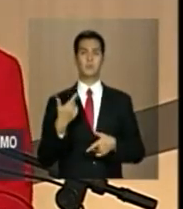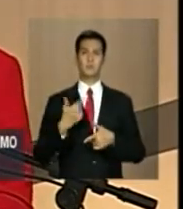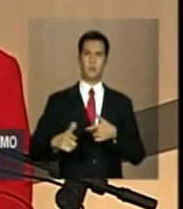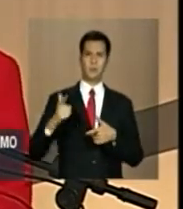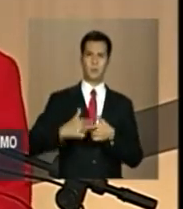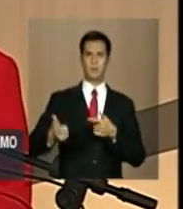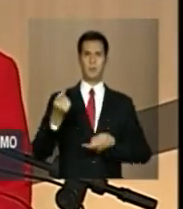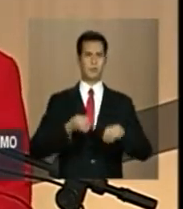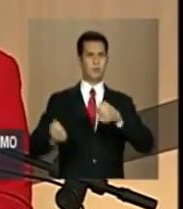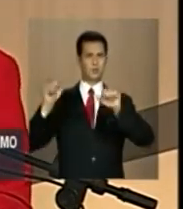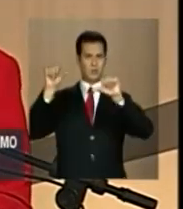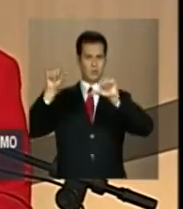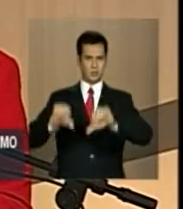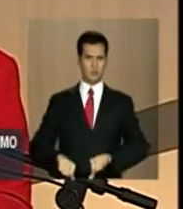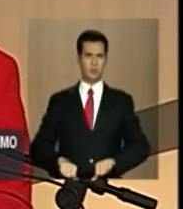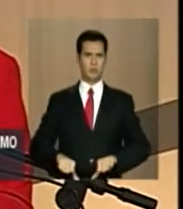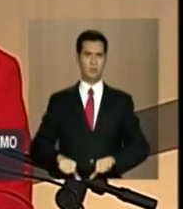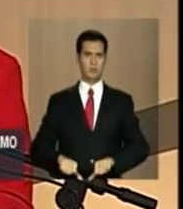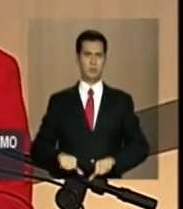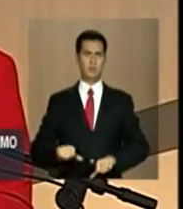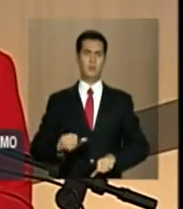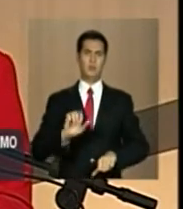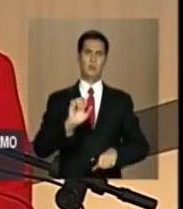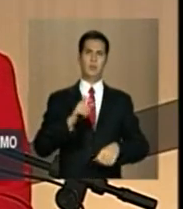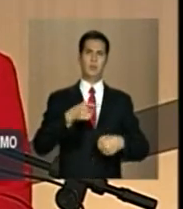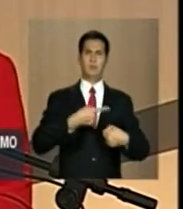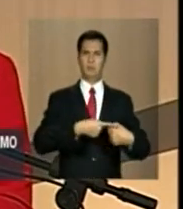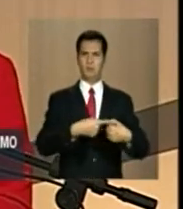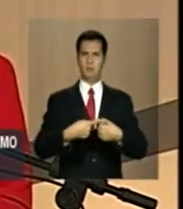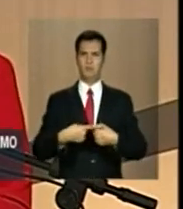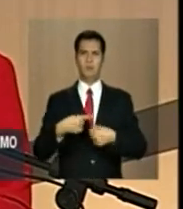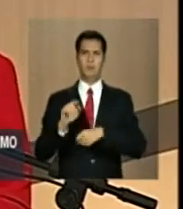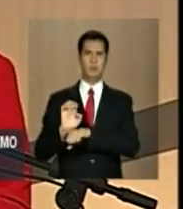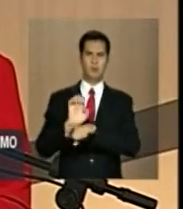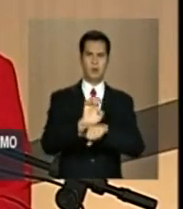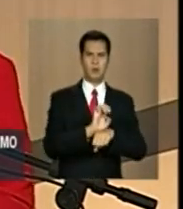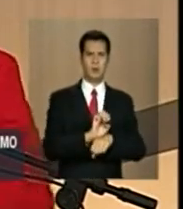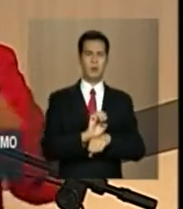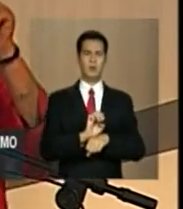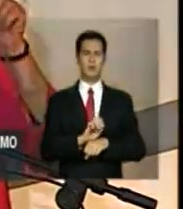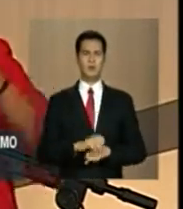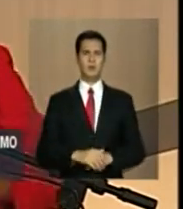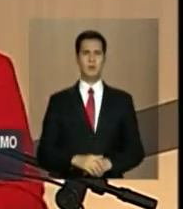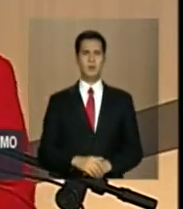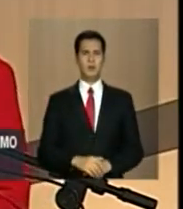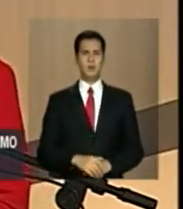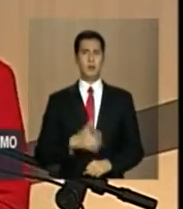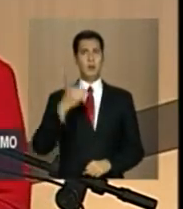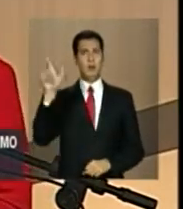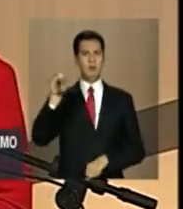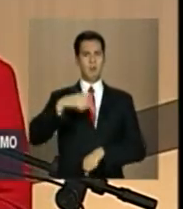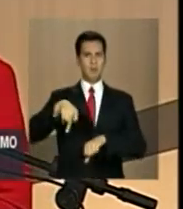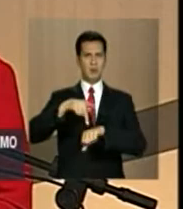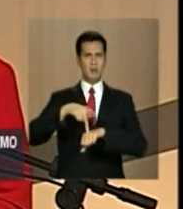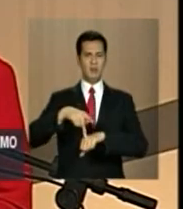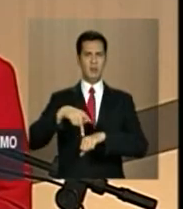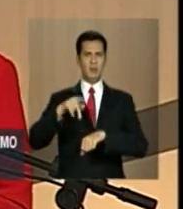todas os entes equivalentes aos nossos estados e municípios dos países europeus.